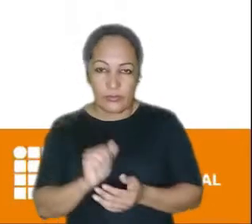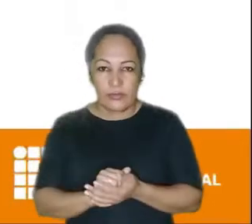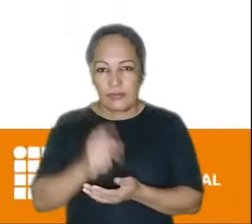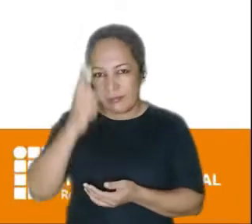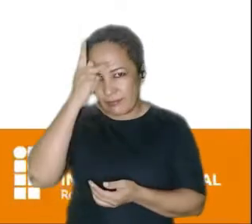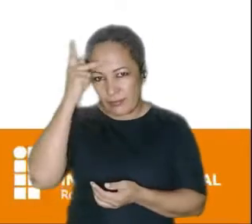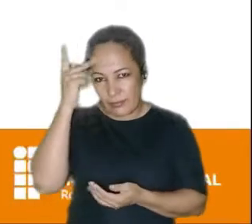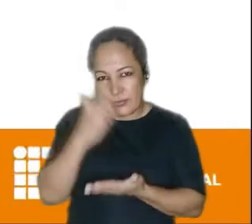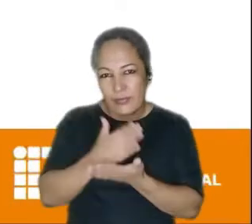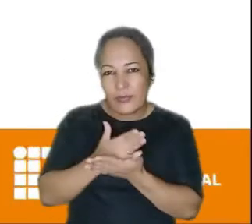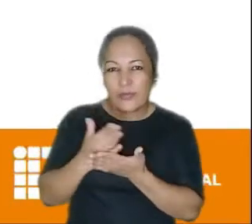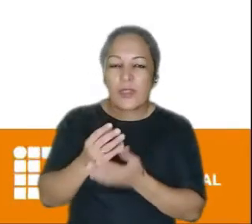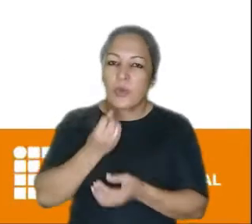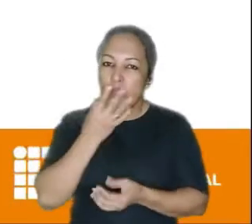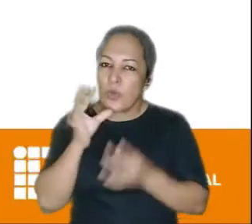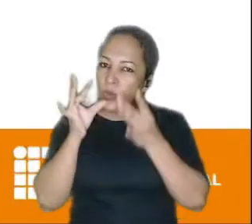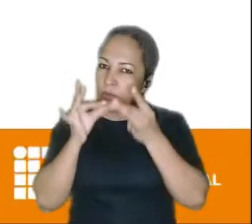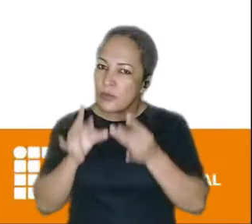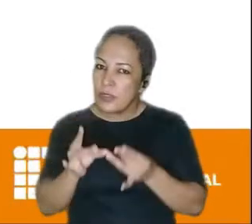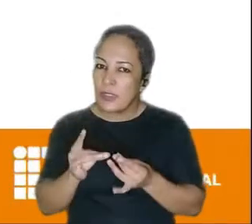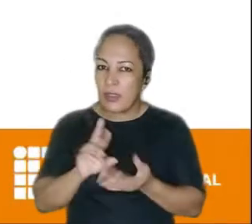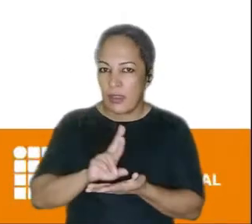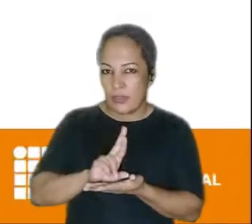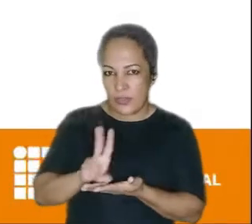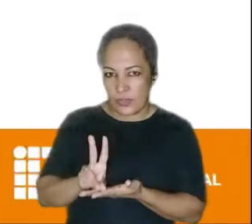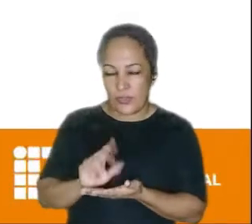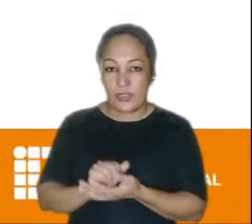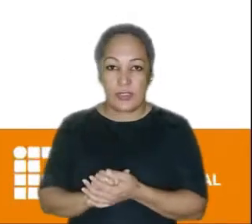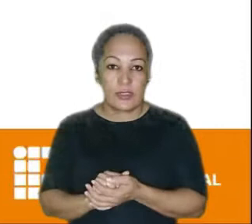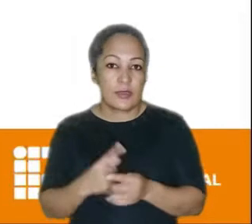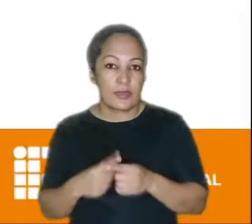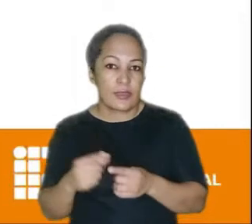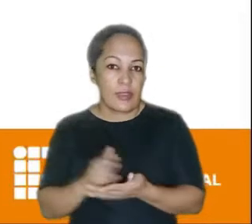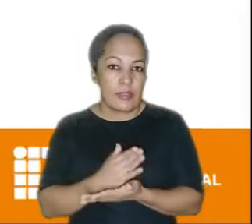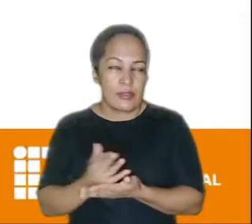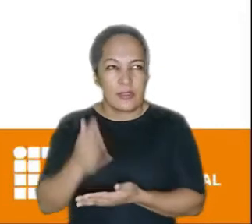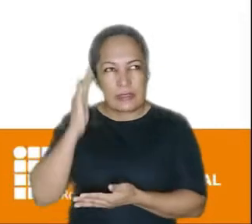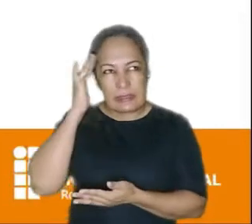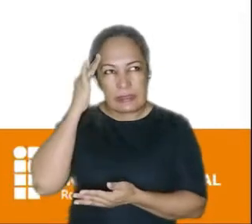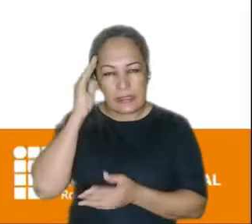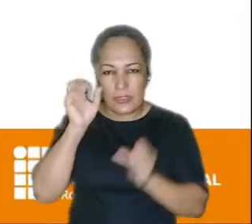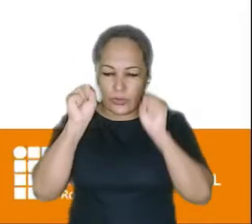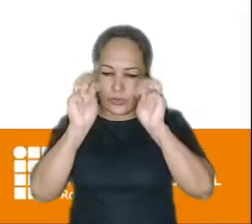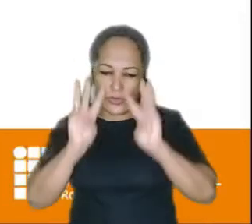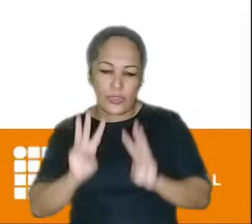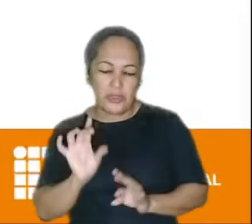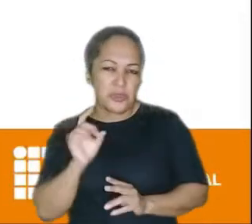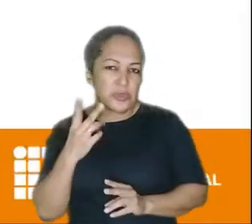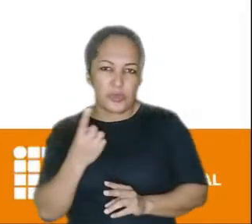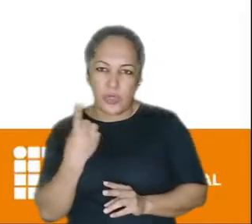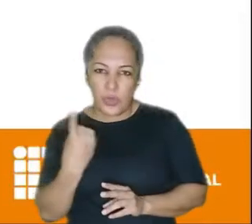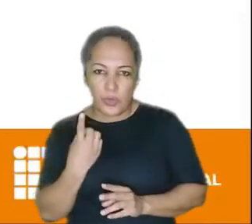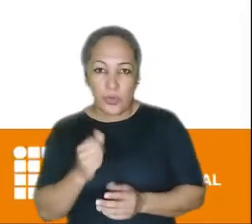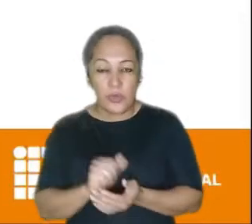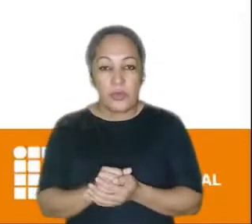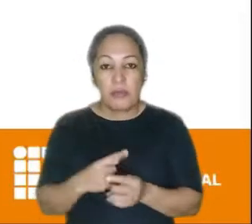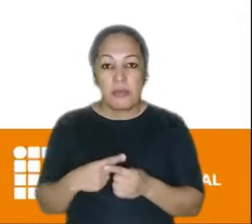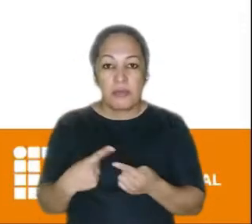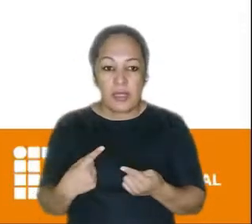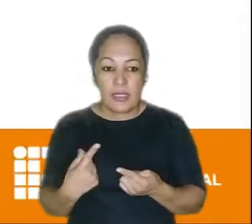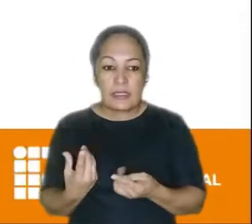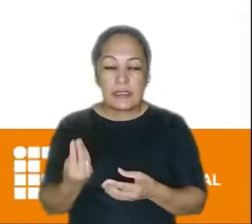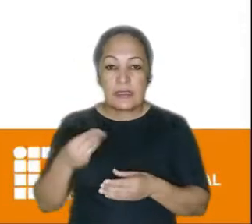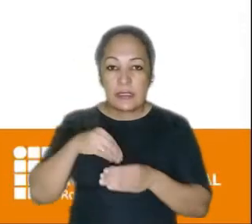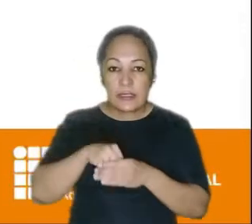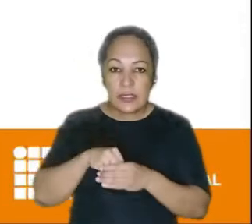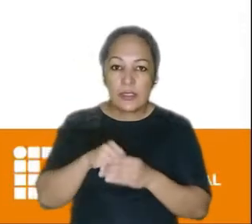bom a gente explicar essa questão. Às vezes, a gente entende como um software só, mas aquele software só, o SGBD, ele vem com um conjunto